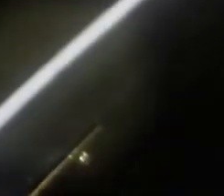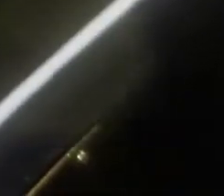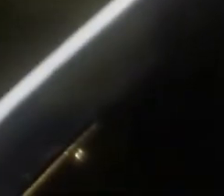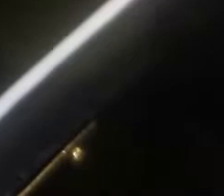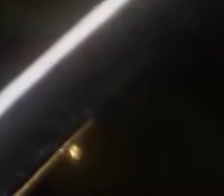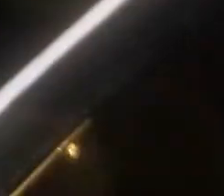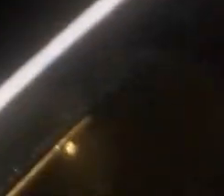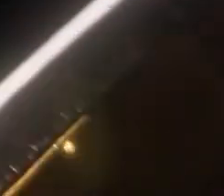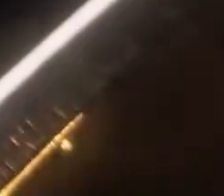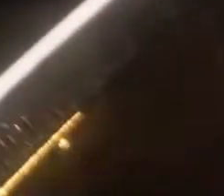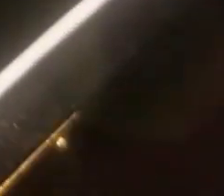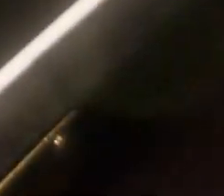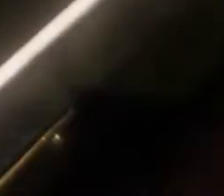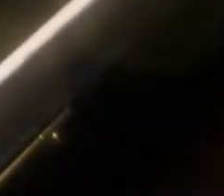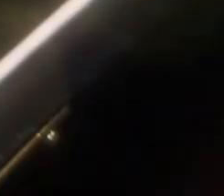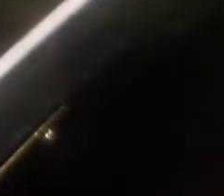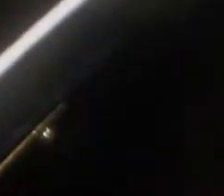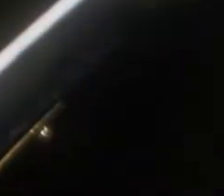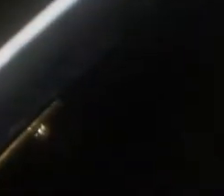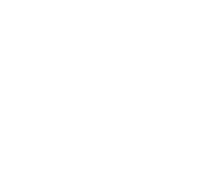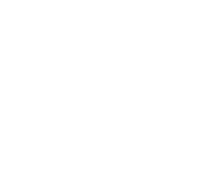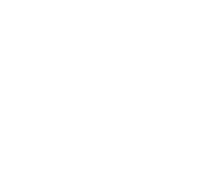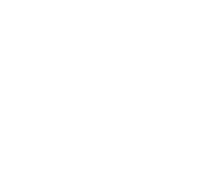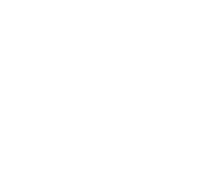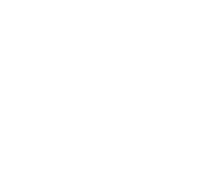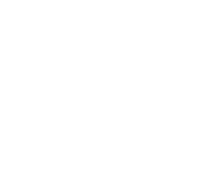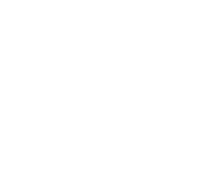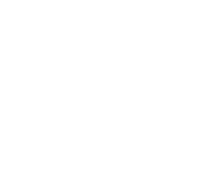do Rio Grande do Norte.